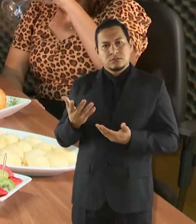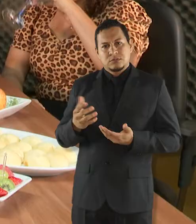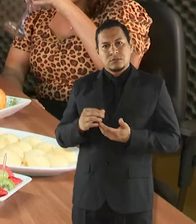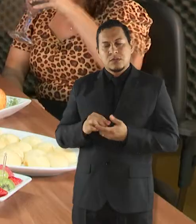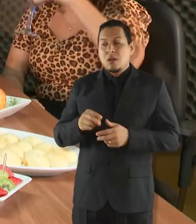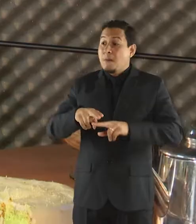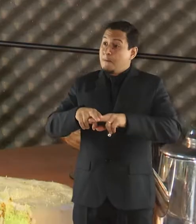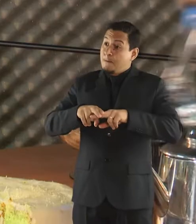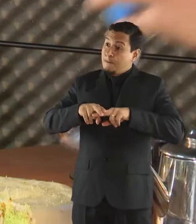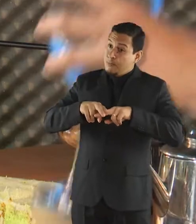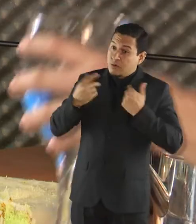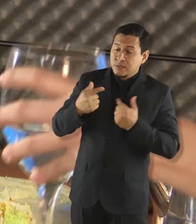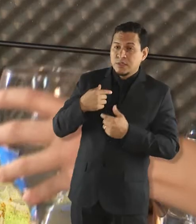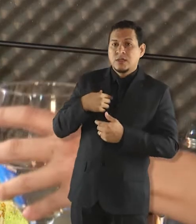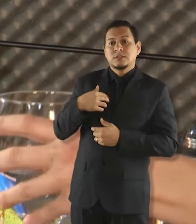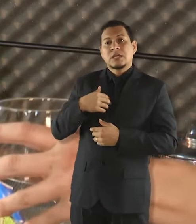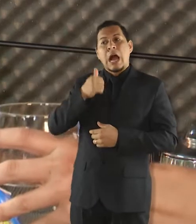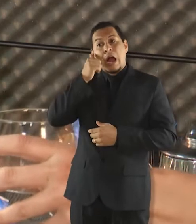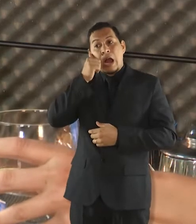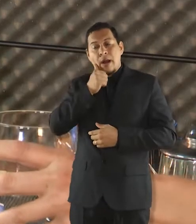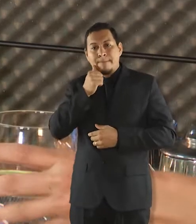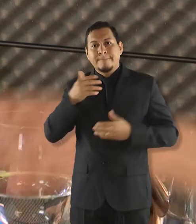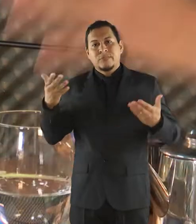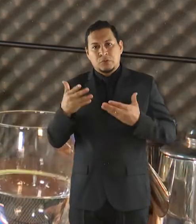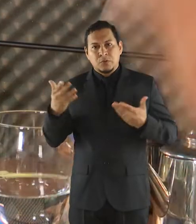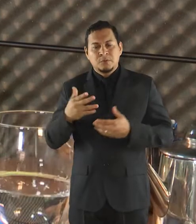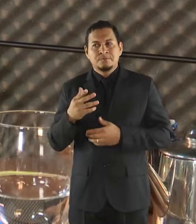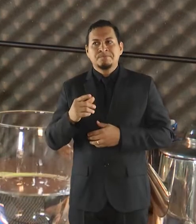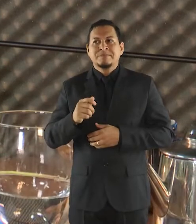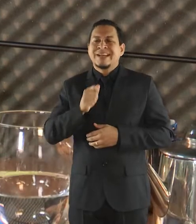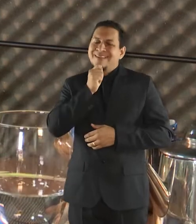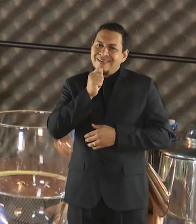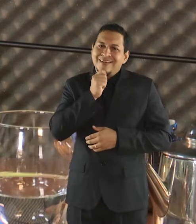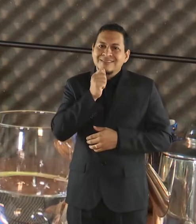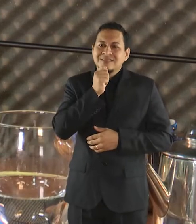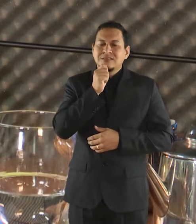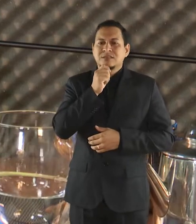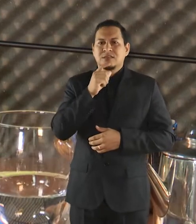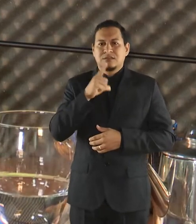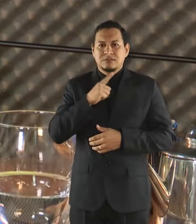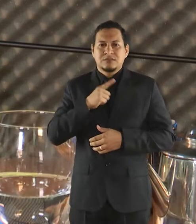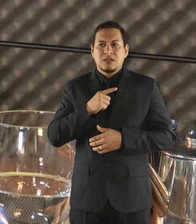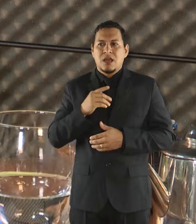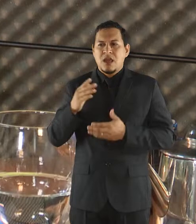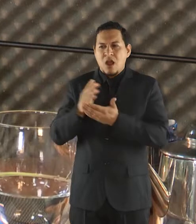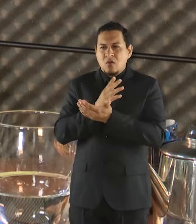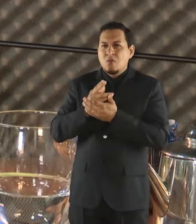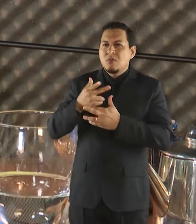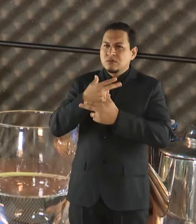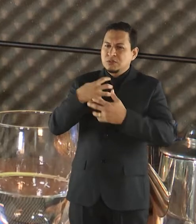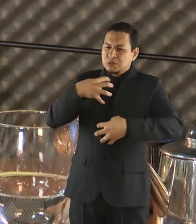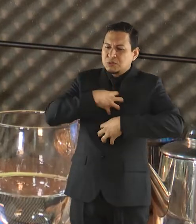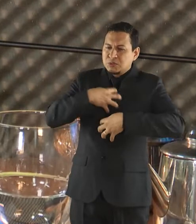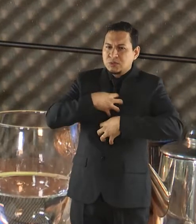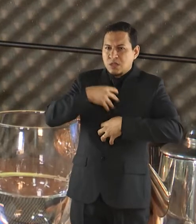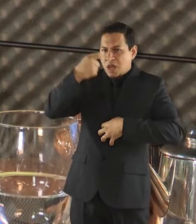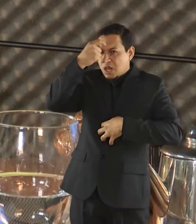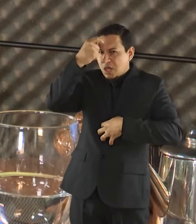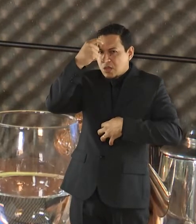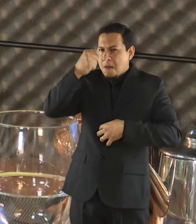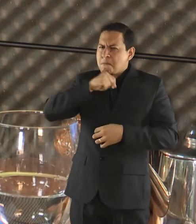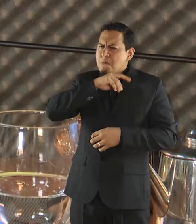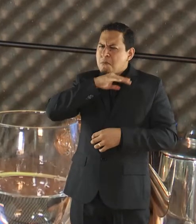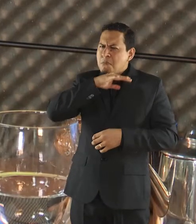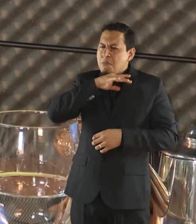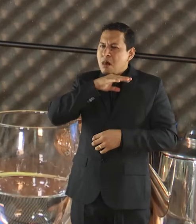ainda, para a mulher ser mais fácil, né, você ter, ainda assim a gente tem maldades que são próprias,